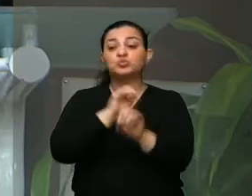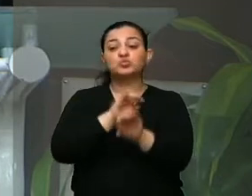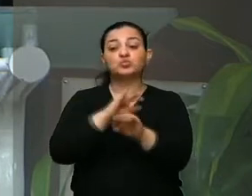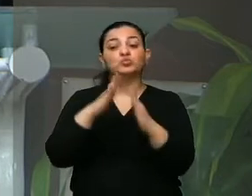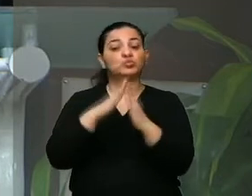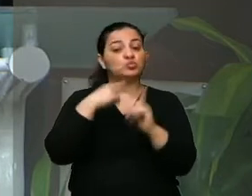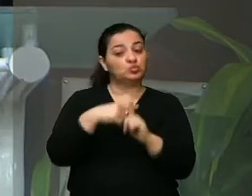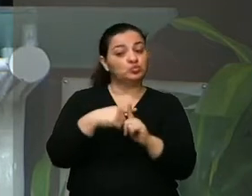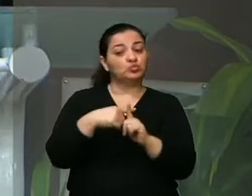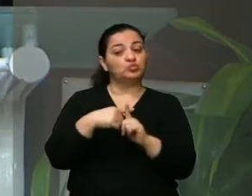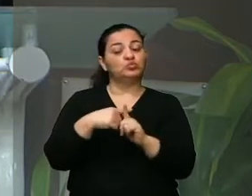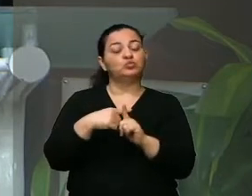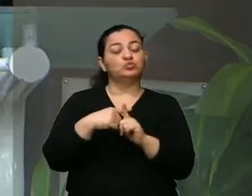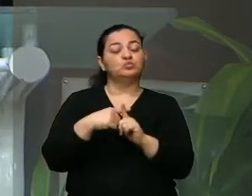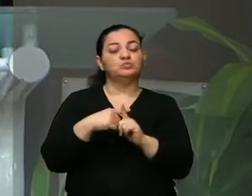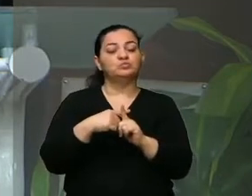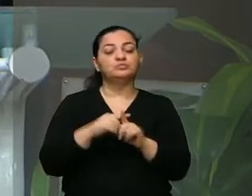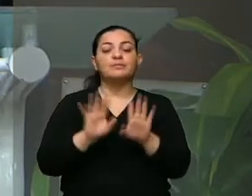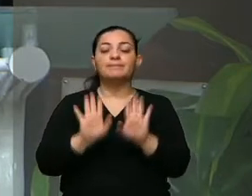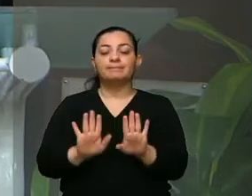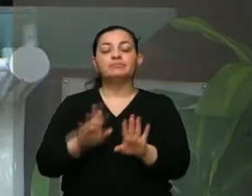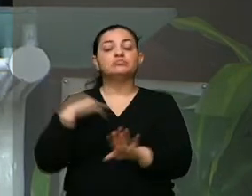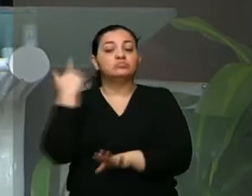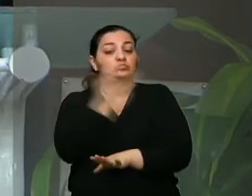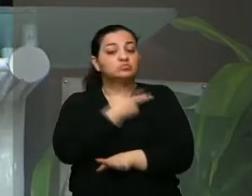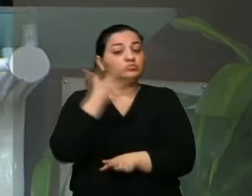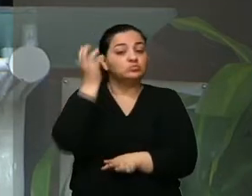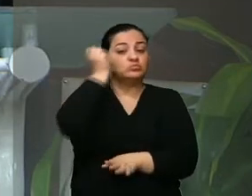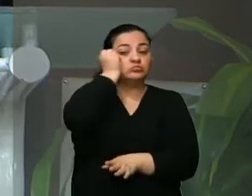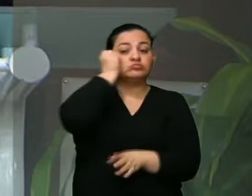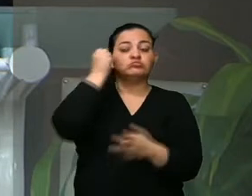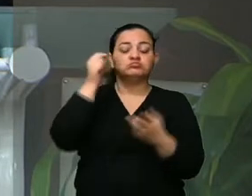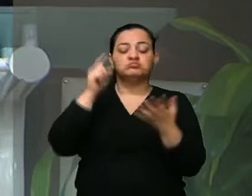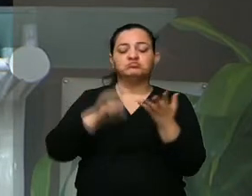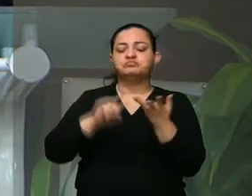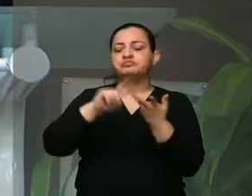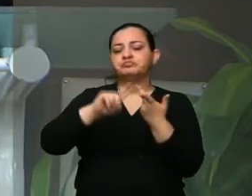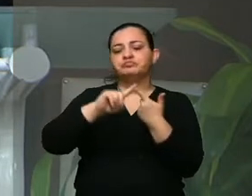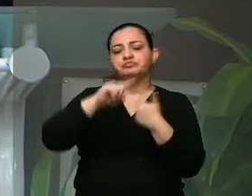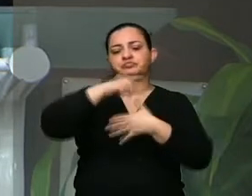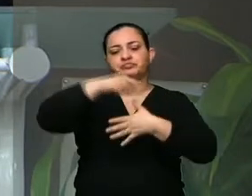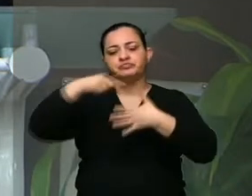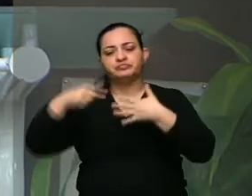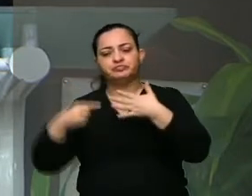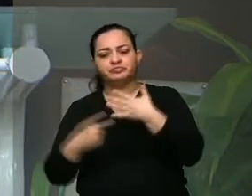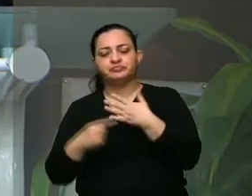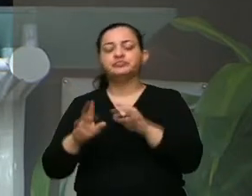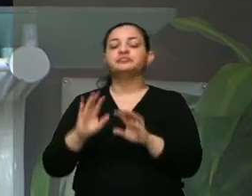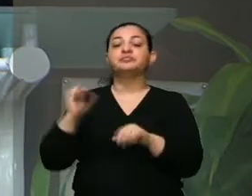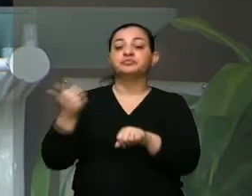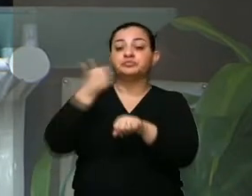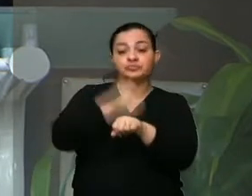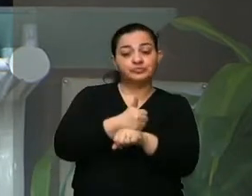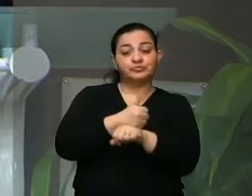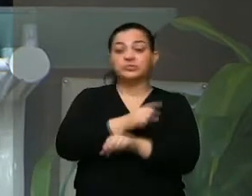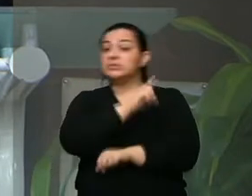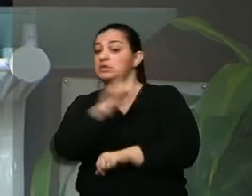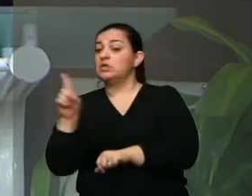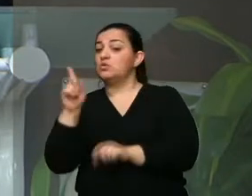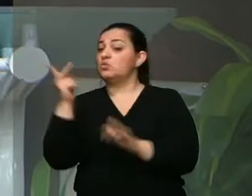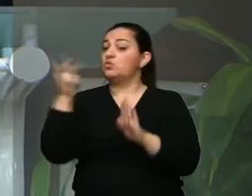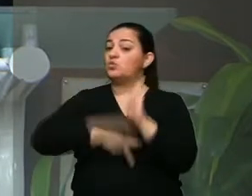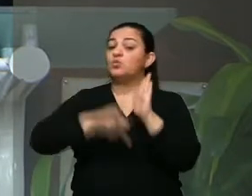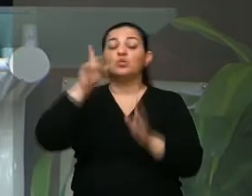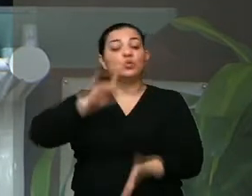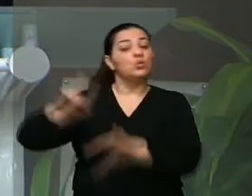igreja mas nós adotamos bispos e tudo mais para serem tutores da igreja não é o programa